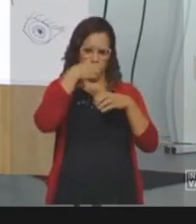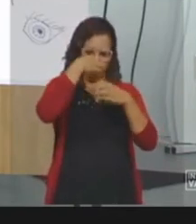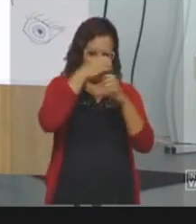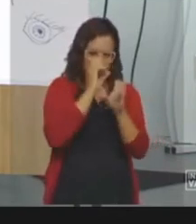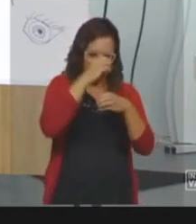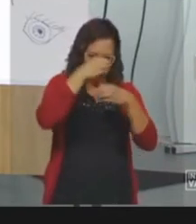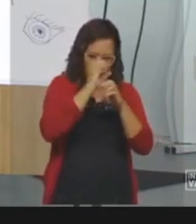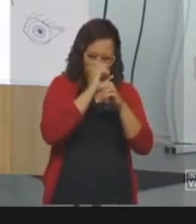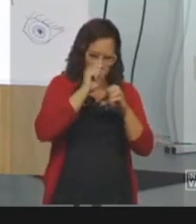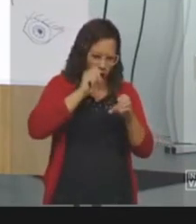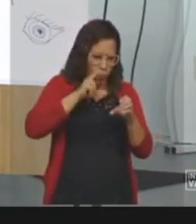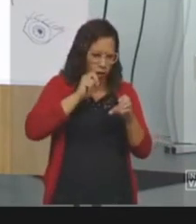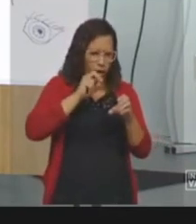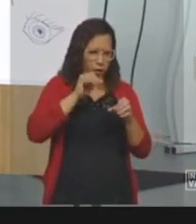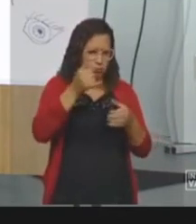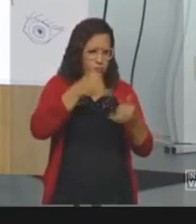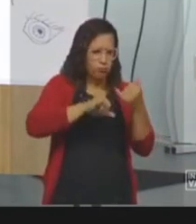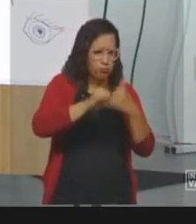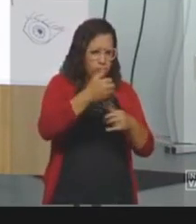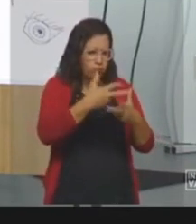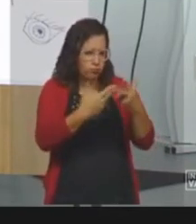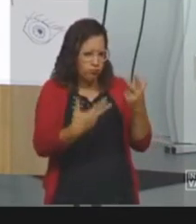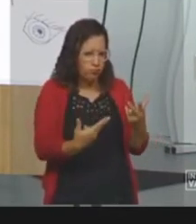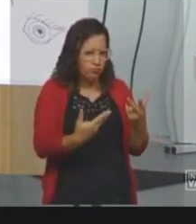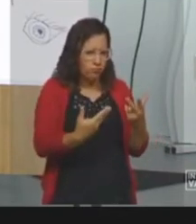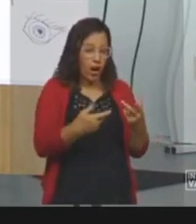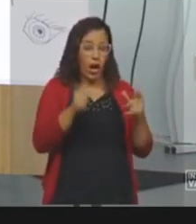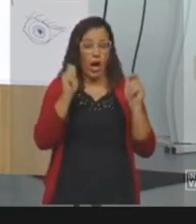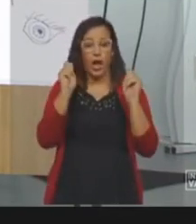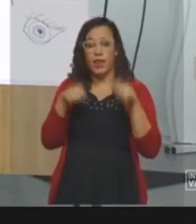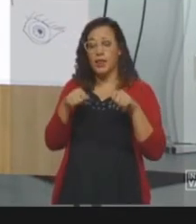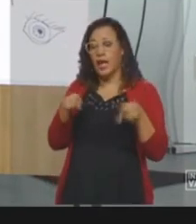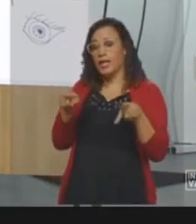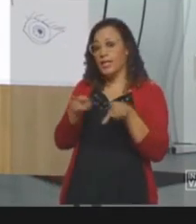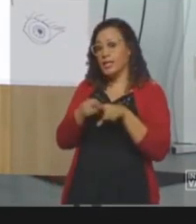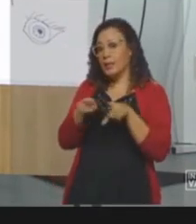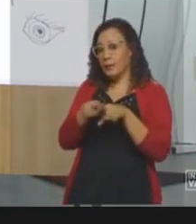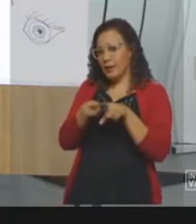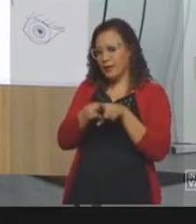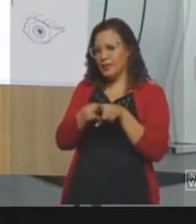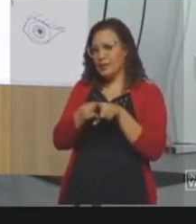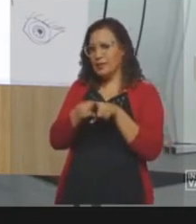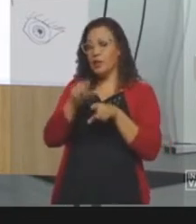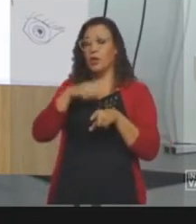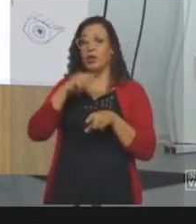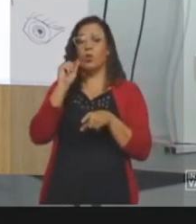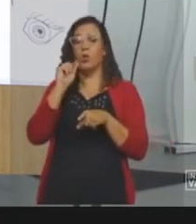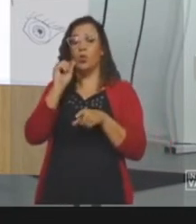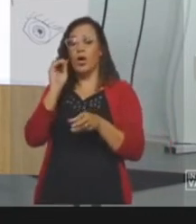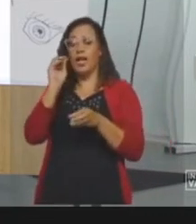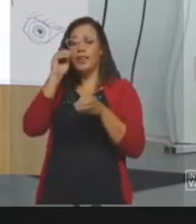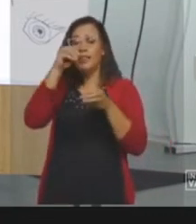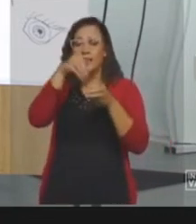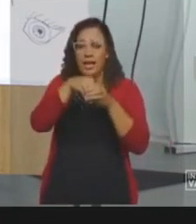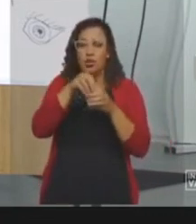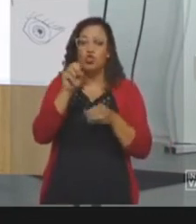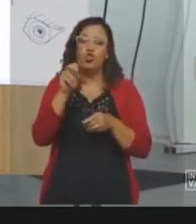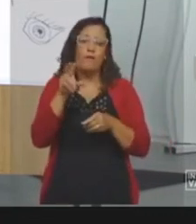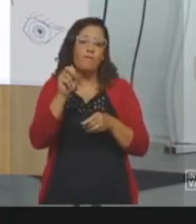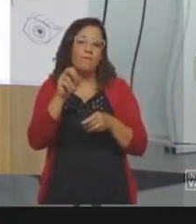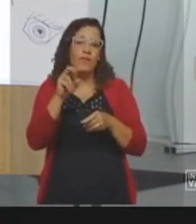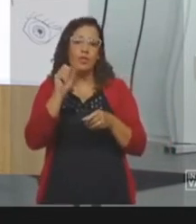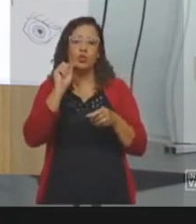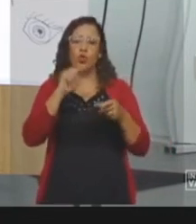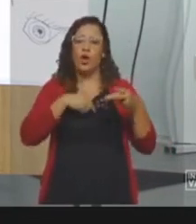corpo humano, dentro de células e tal, e nós conseguimos, muitas vezes, inserir genes no vírus. Por que